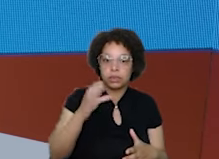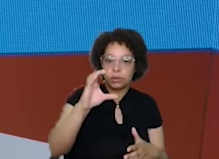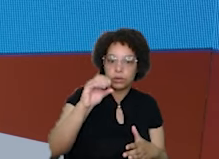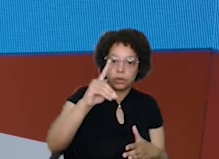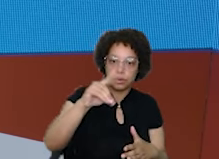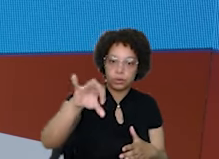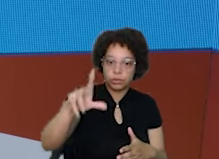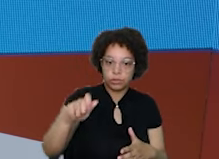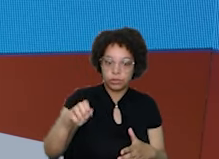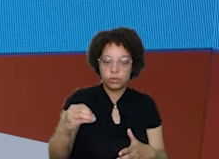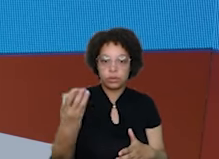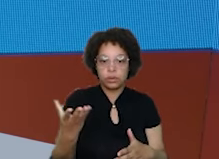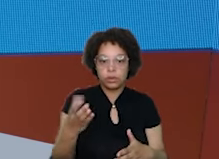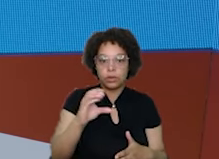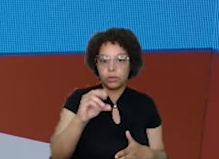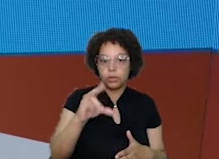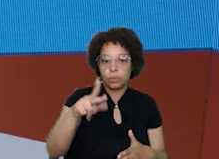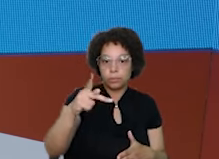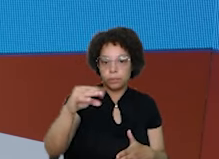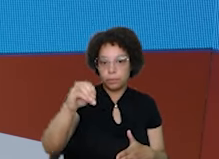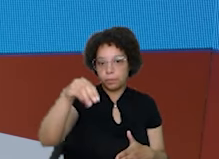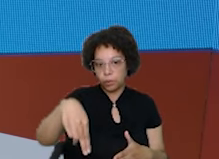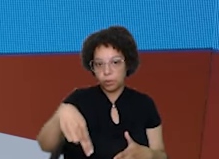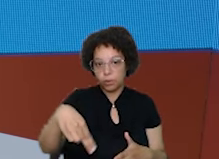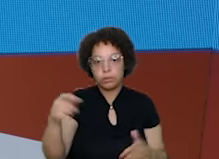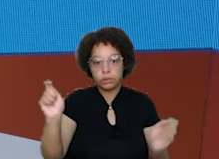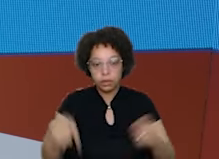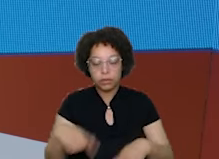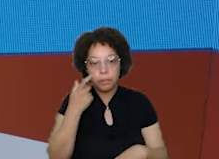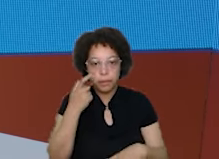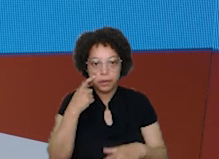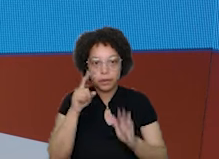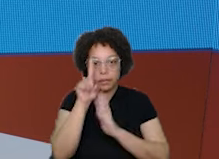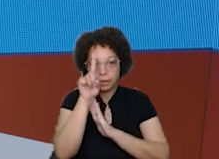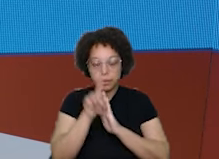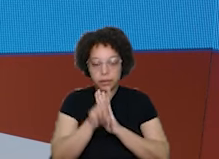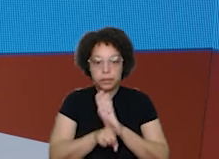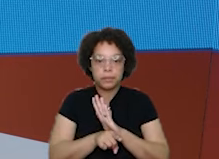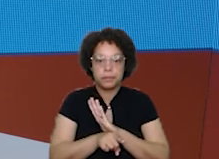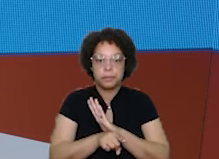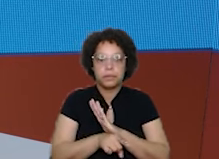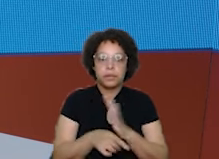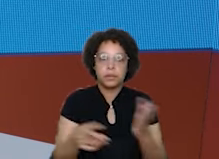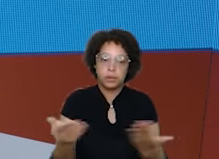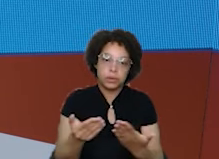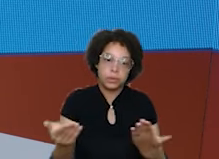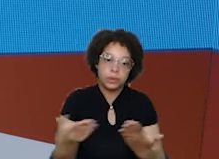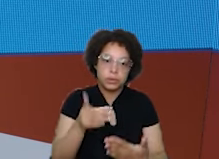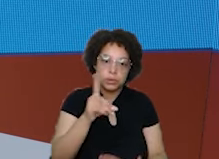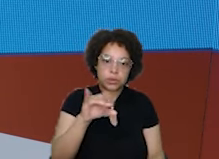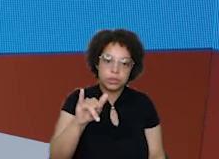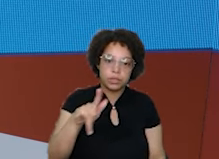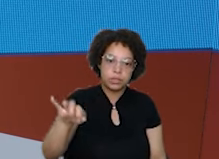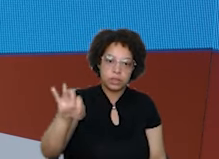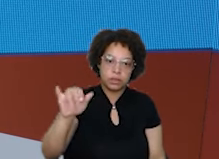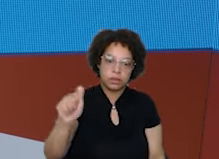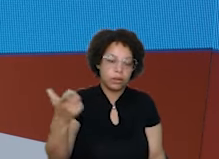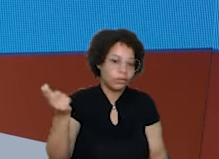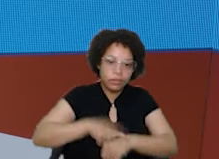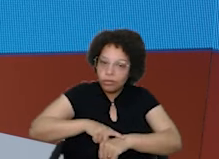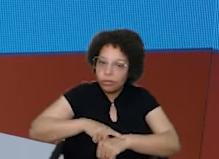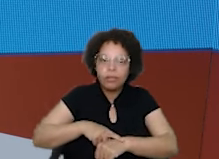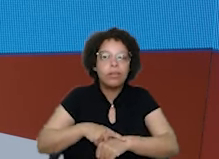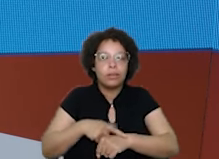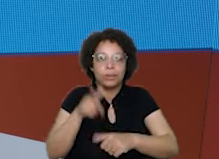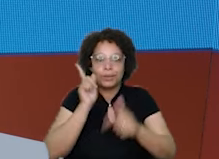esse foleto né então a gente conseguia medir o que o digital hoje nos traz né em relação a isso em tempo real é a questão da mensuração